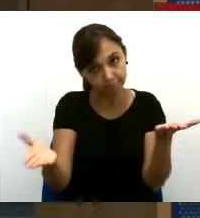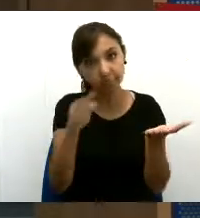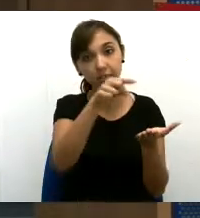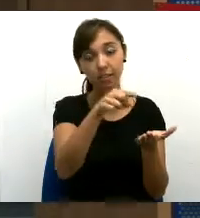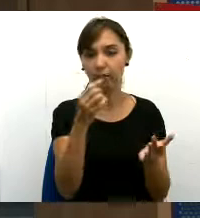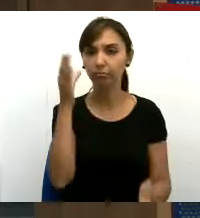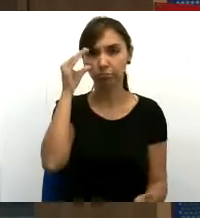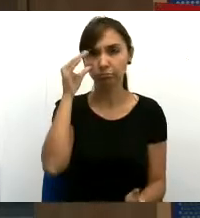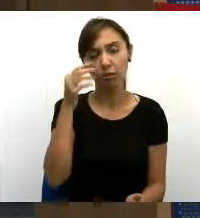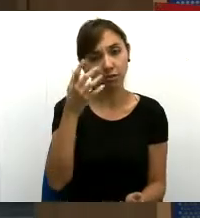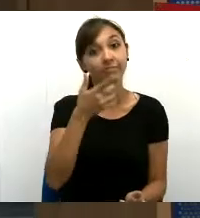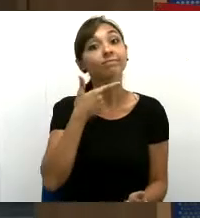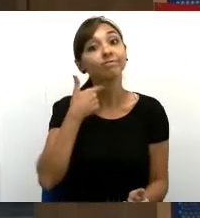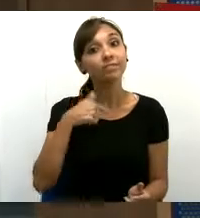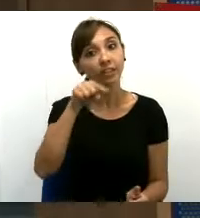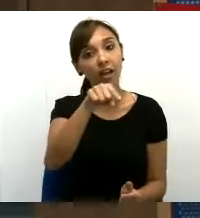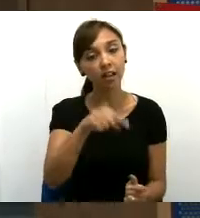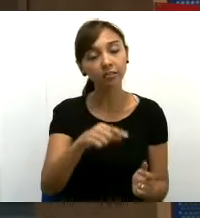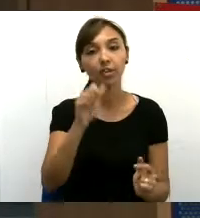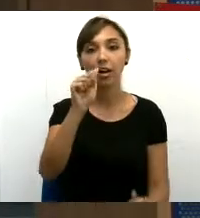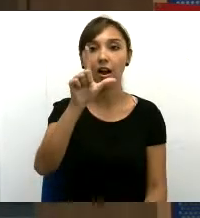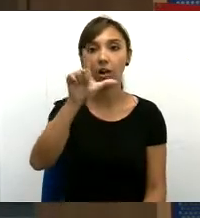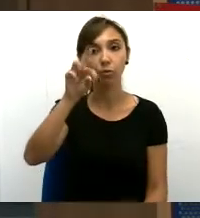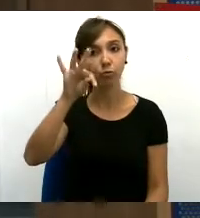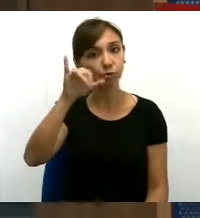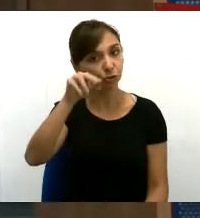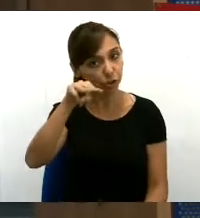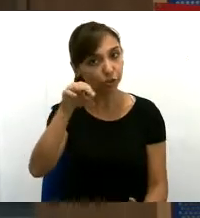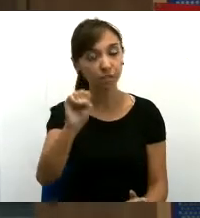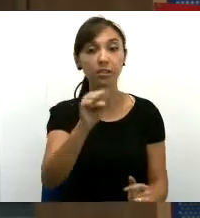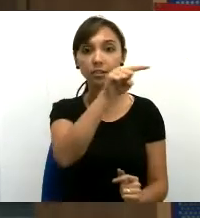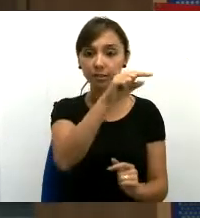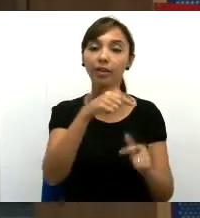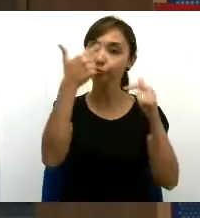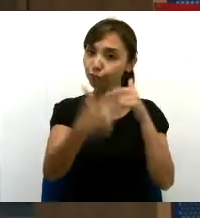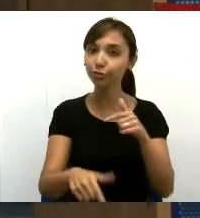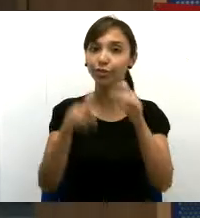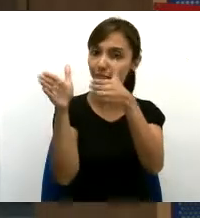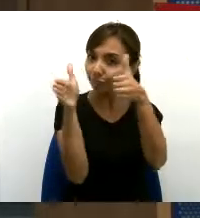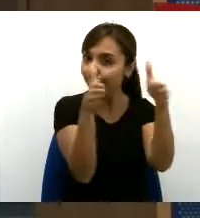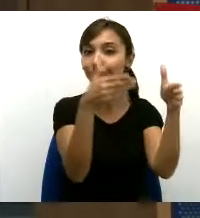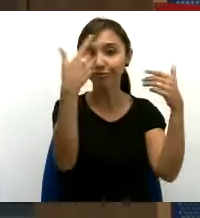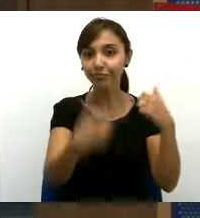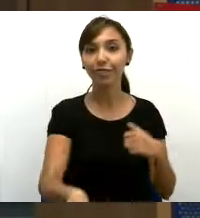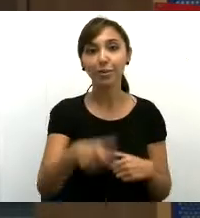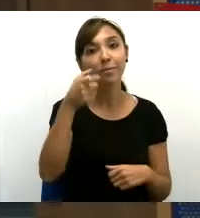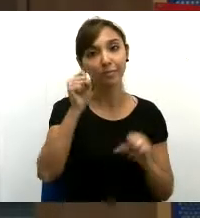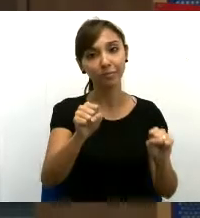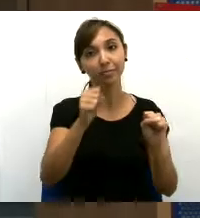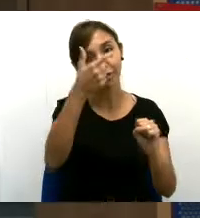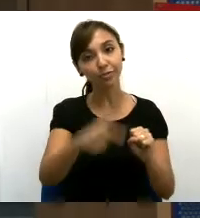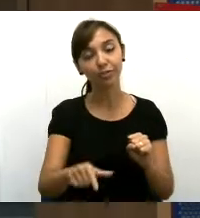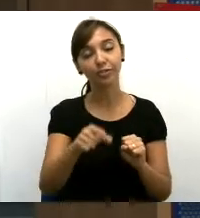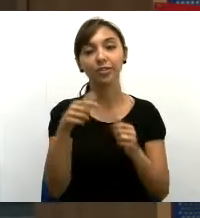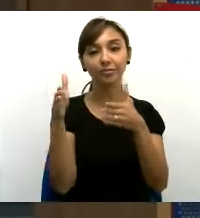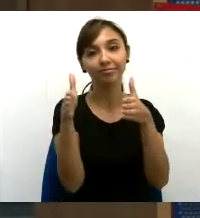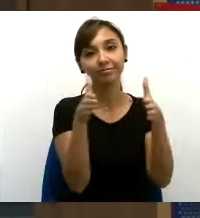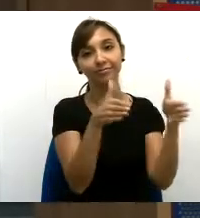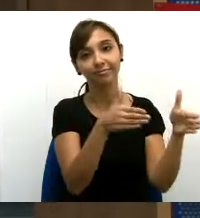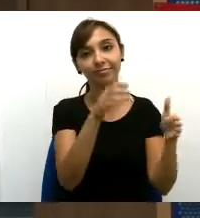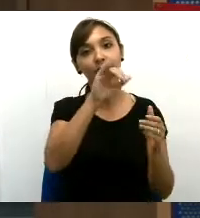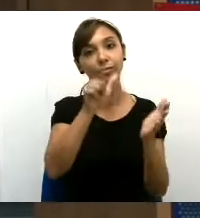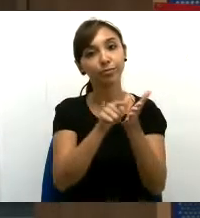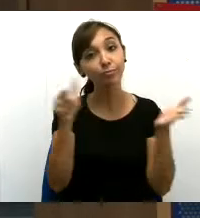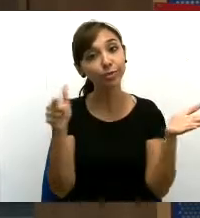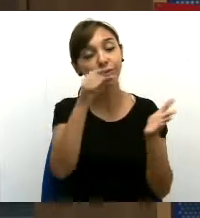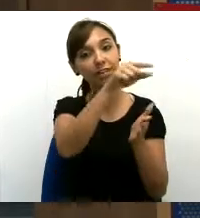super interessante sobre autismo, vai ter mais uma oportunidade para acompanhar na nossa programação e a reapresentação do Jornal